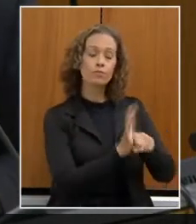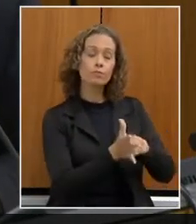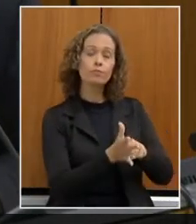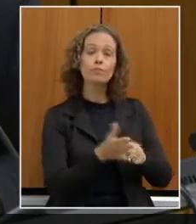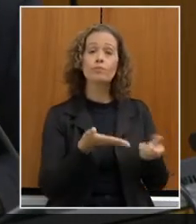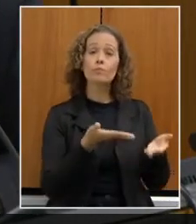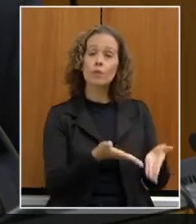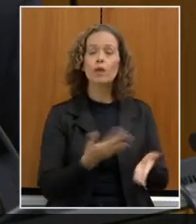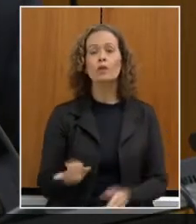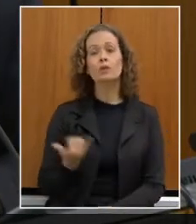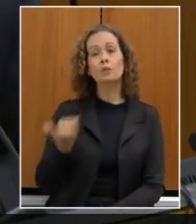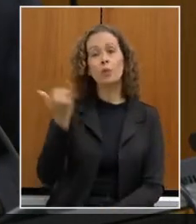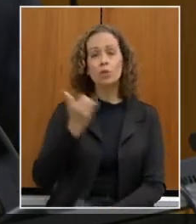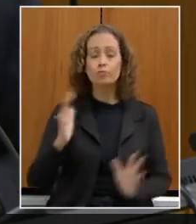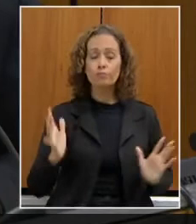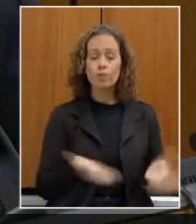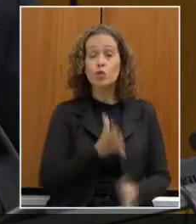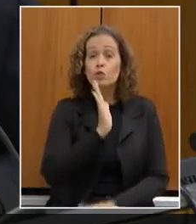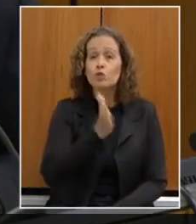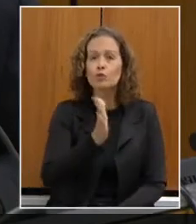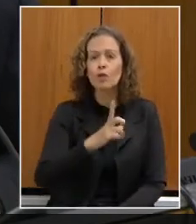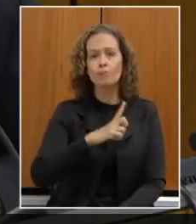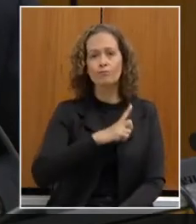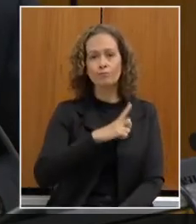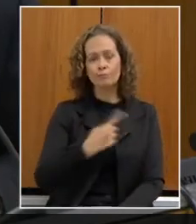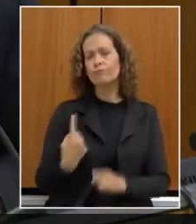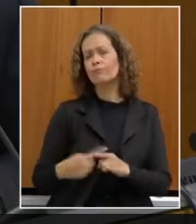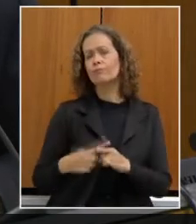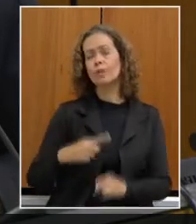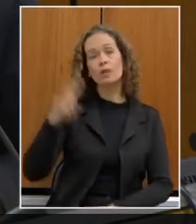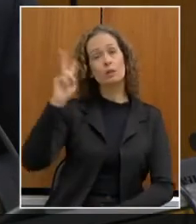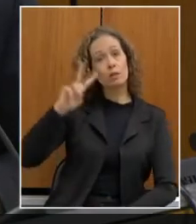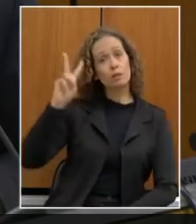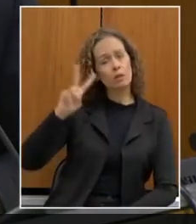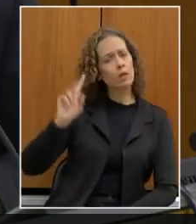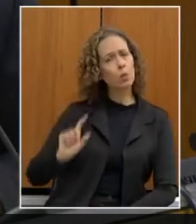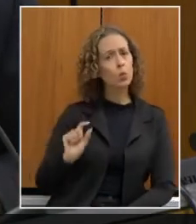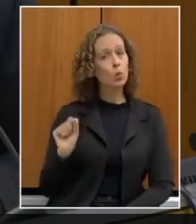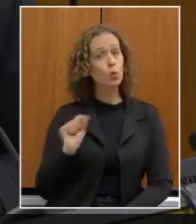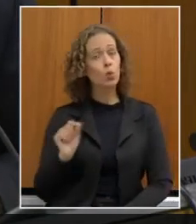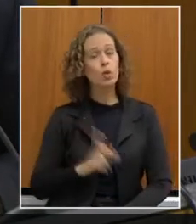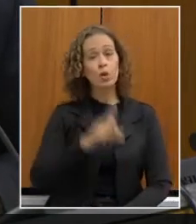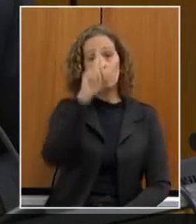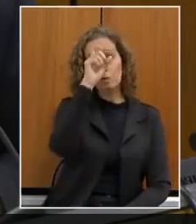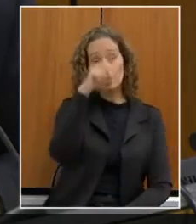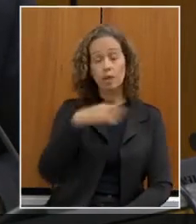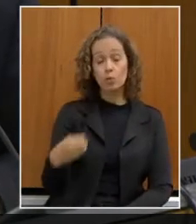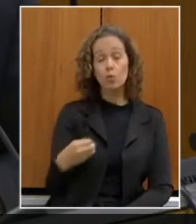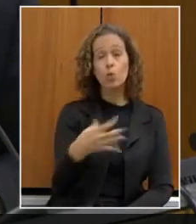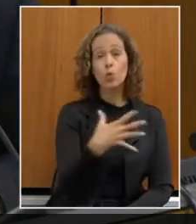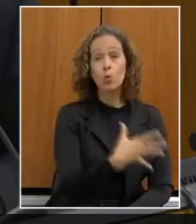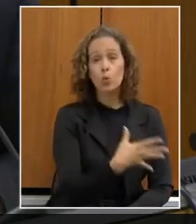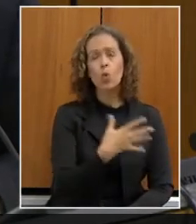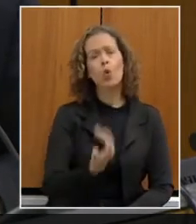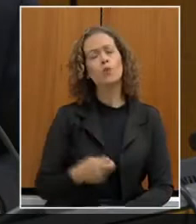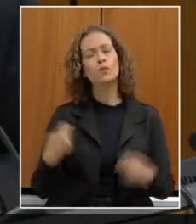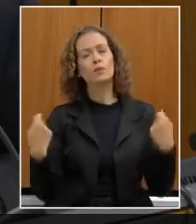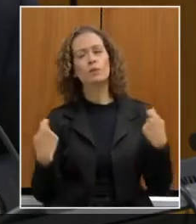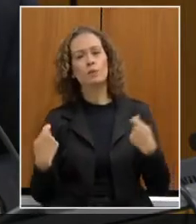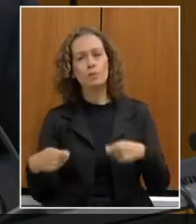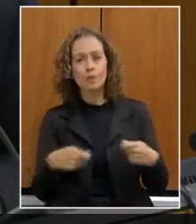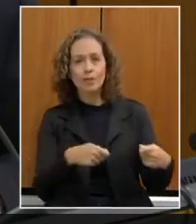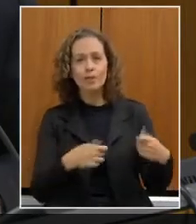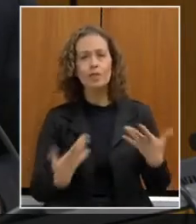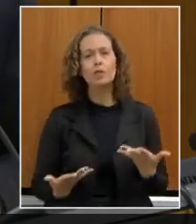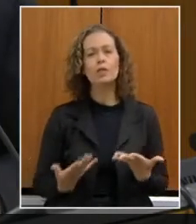um investimento na rede já existente porque temos que lembrar que todo hospital novo ele concorre com as habilitações para